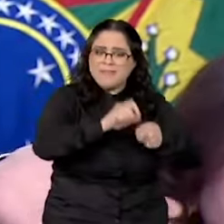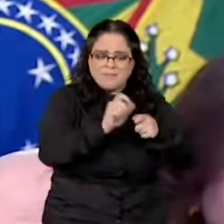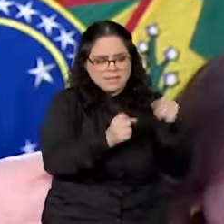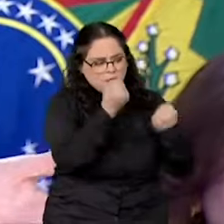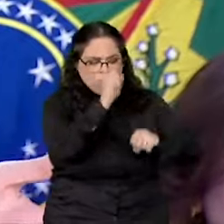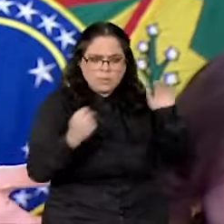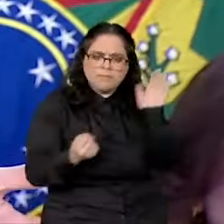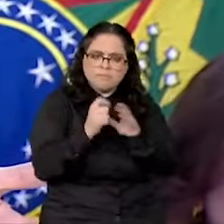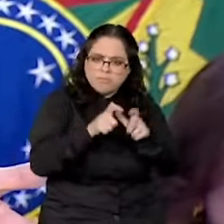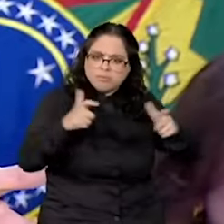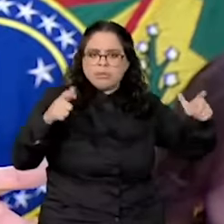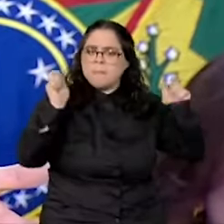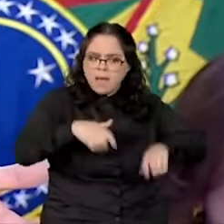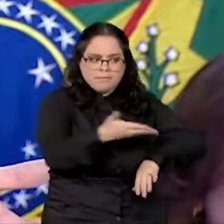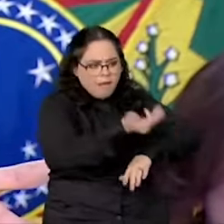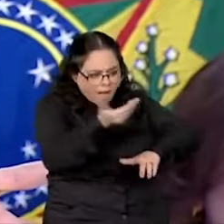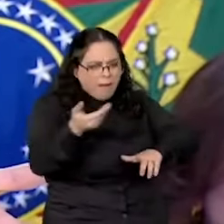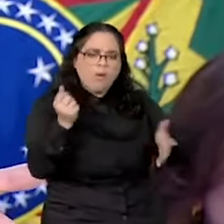indústria crescer.